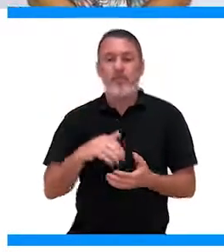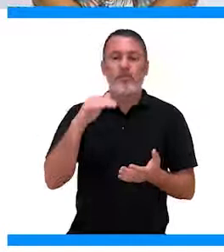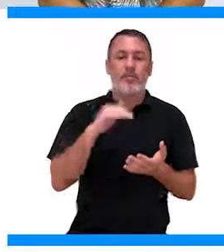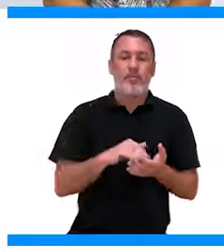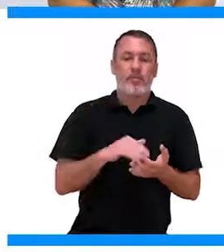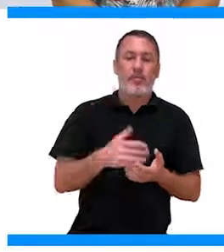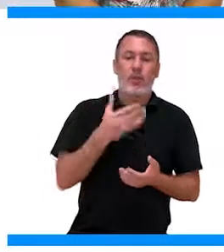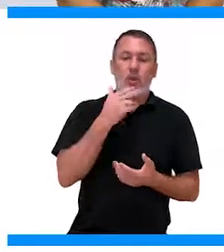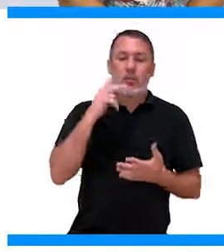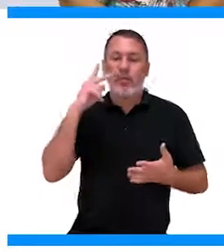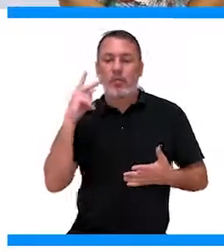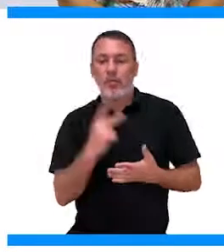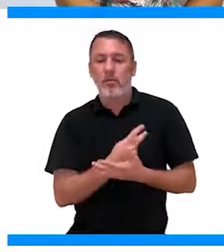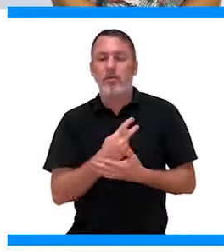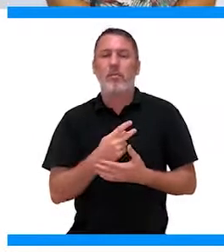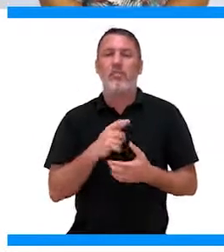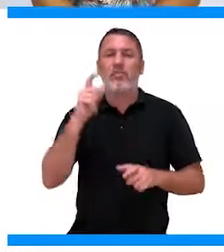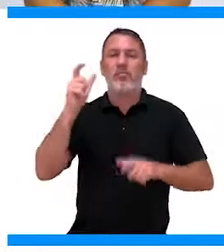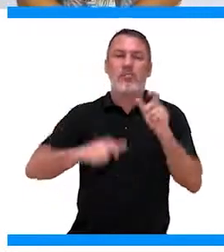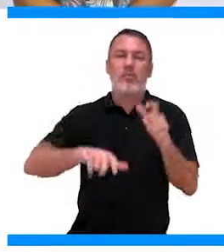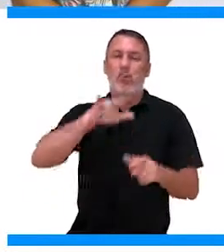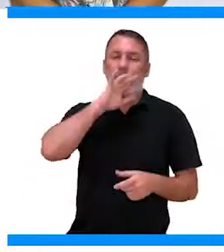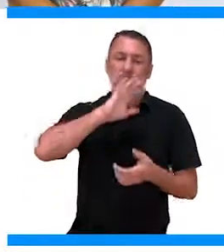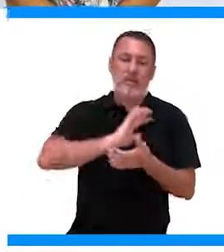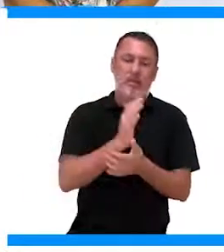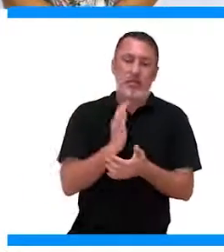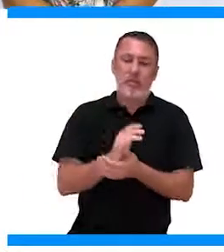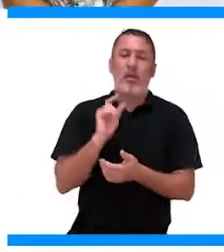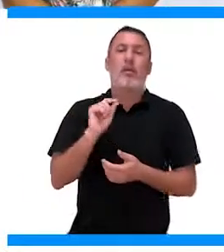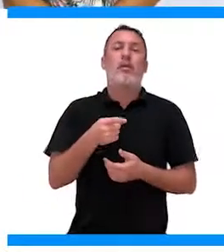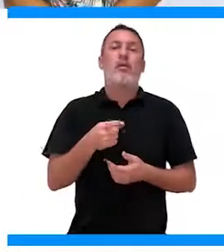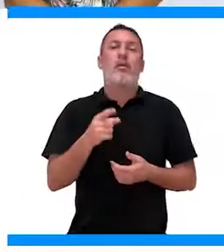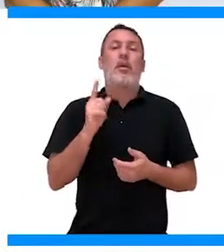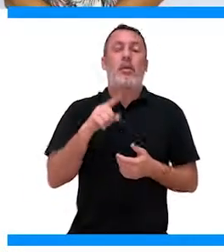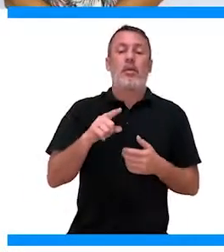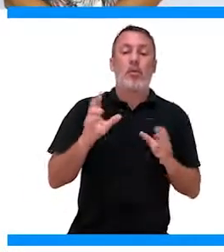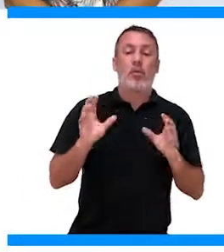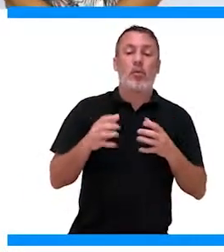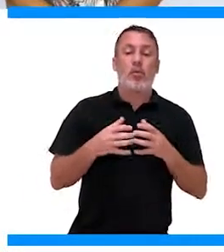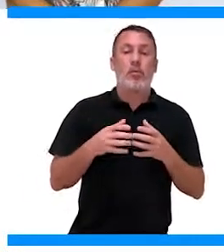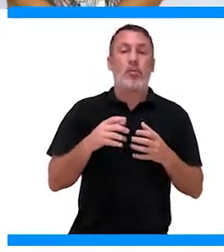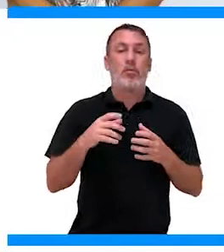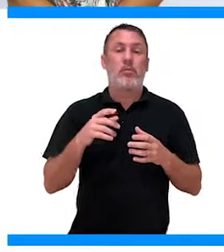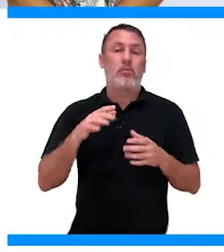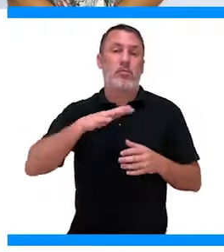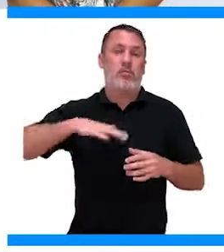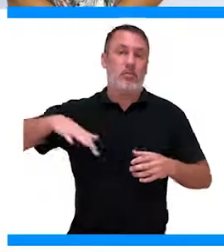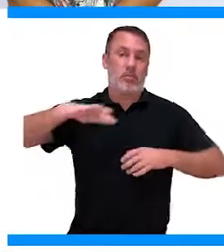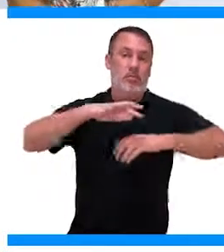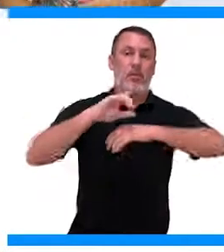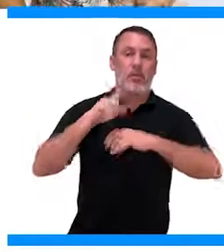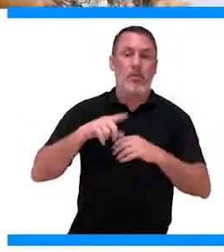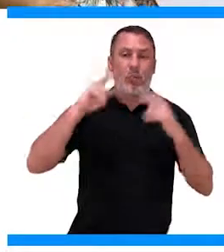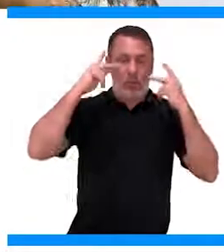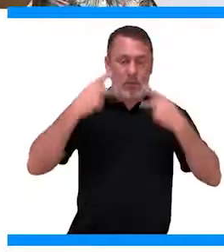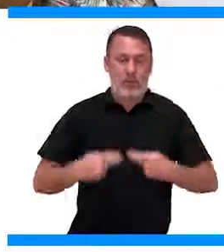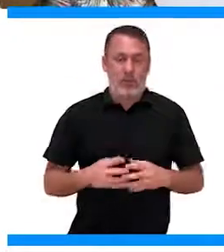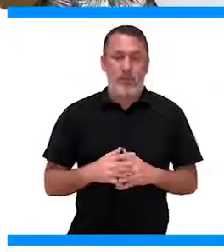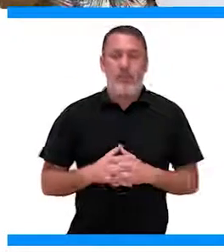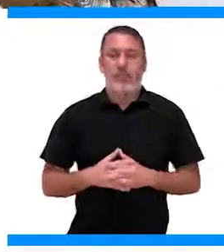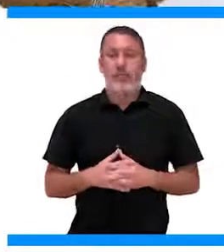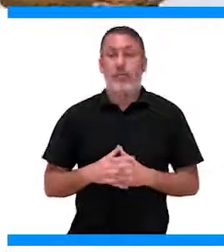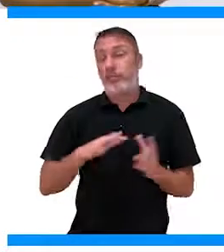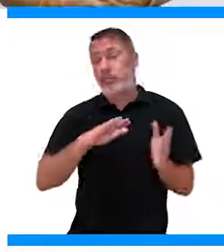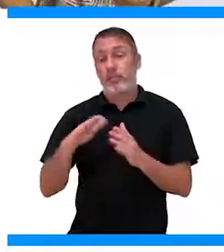homens cometeram barbaridades. Que homens são esses, né? Aqui está falando do gênero pela espécie, né? Há uma